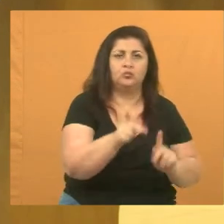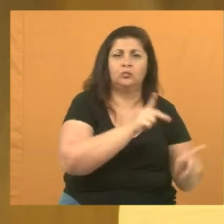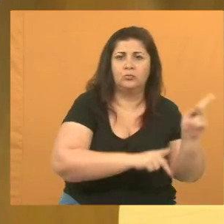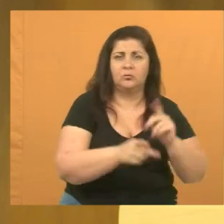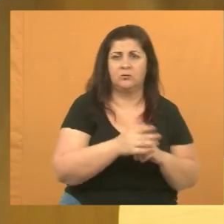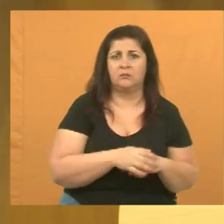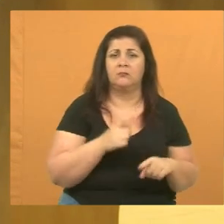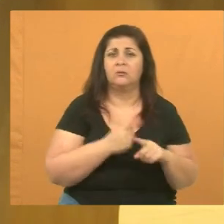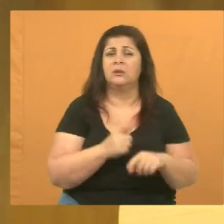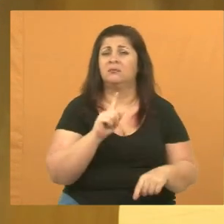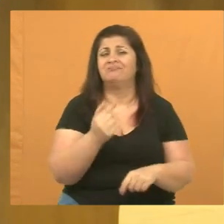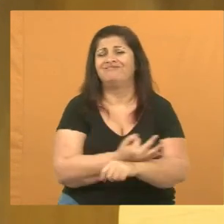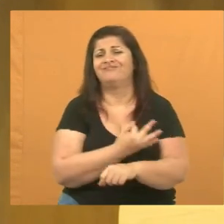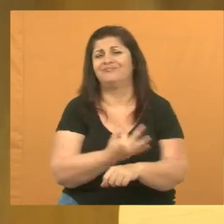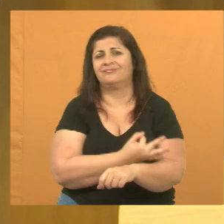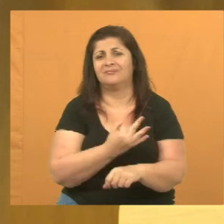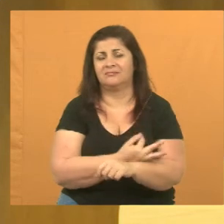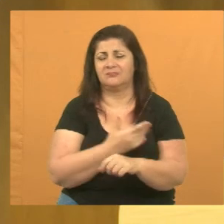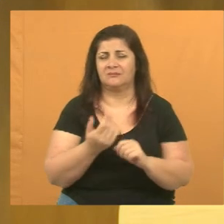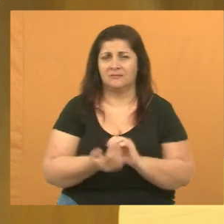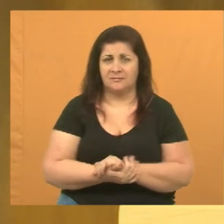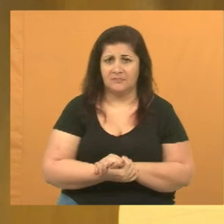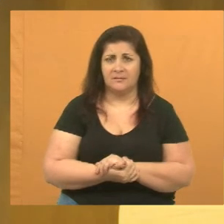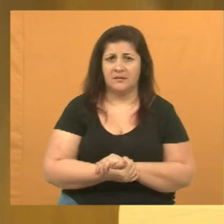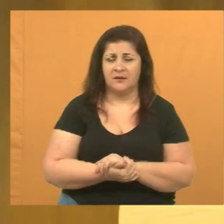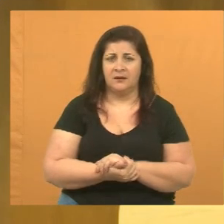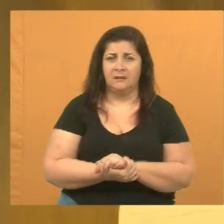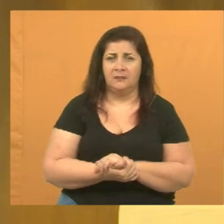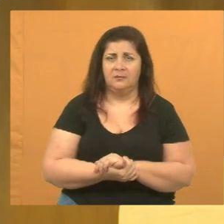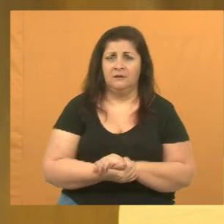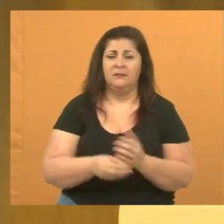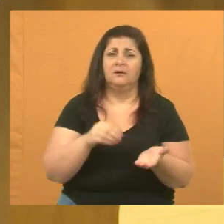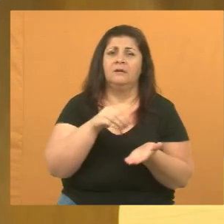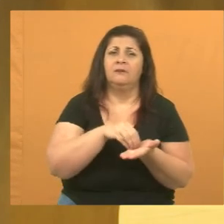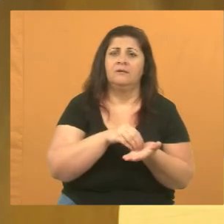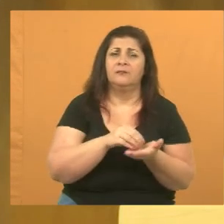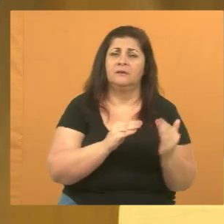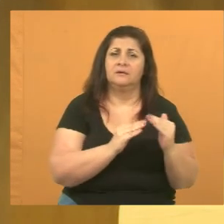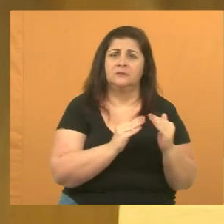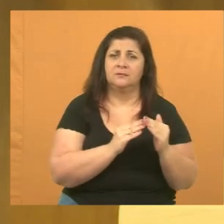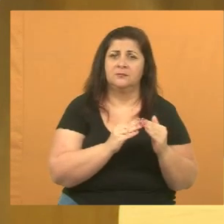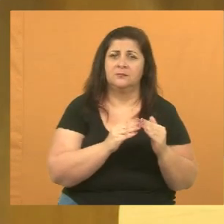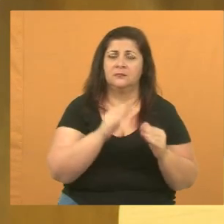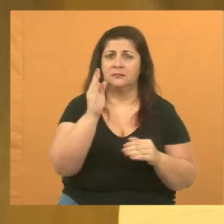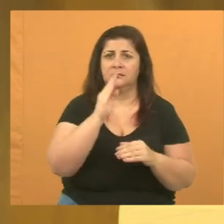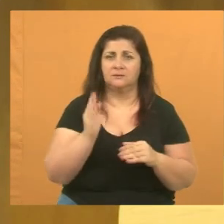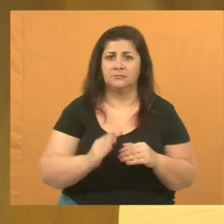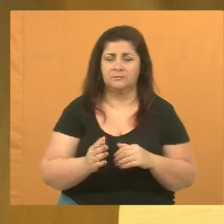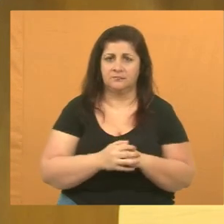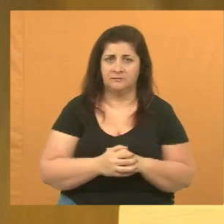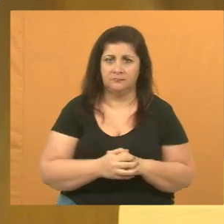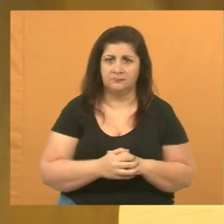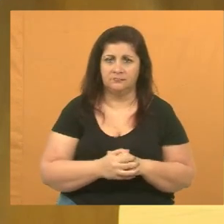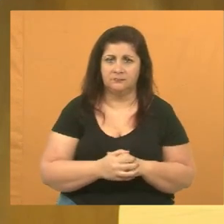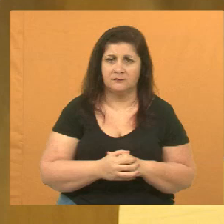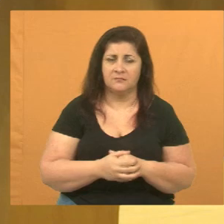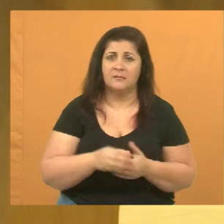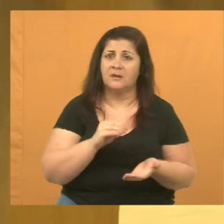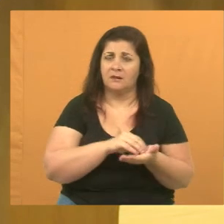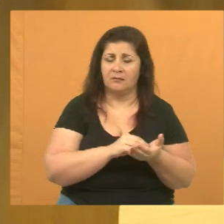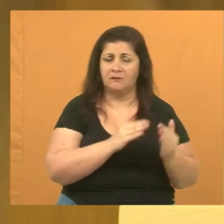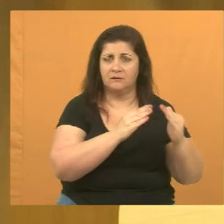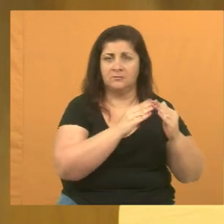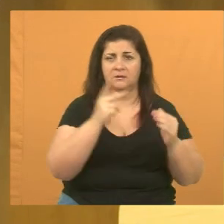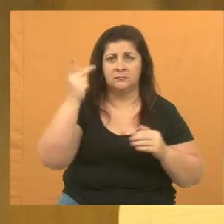Não aguenta mais. Não aguenta mais. Falta de moradia no Brasil e falta de moradia no estado de São